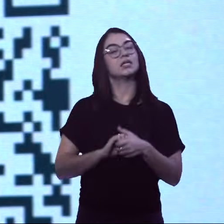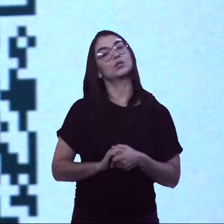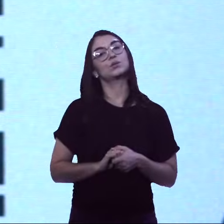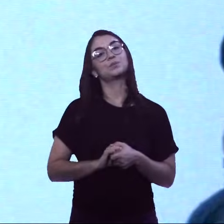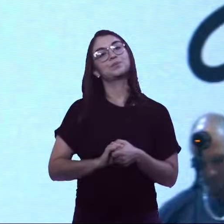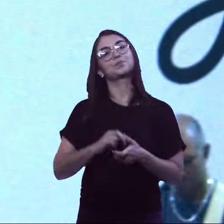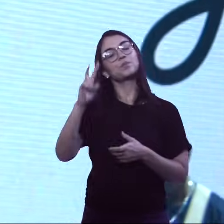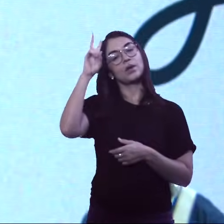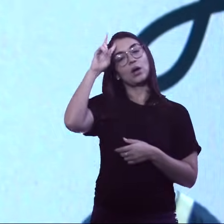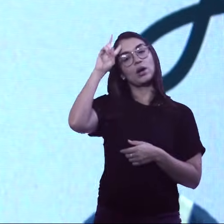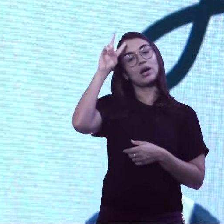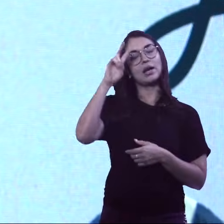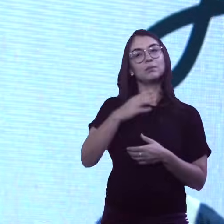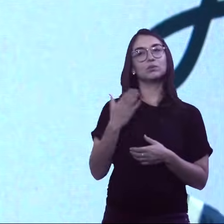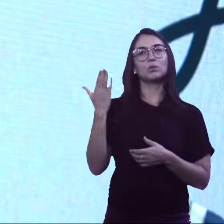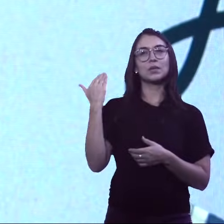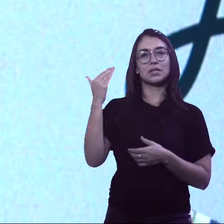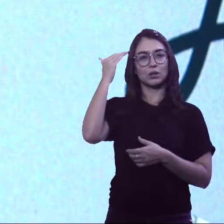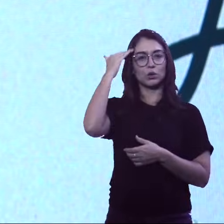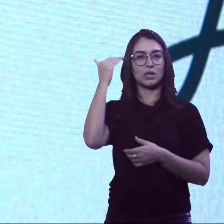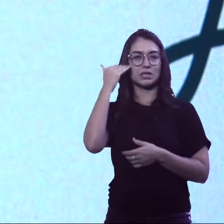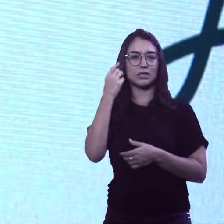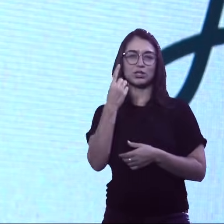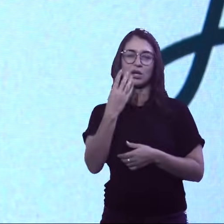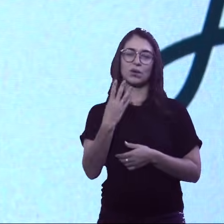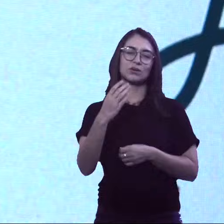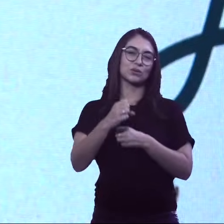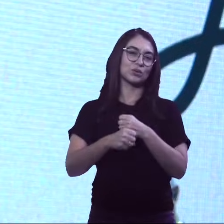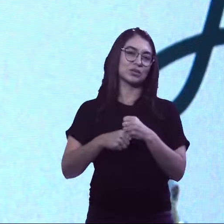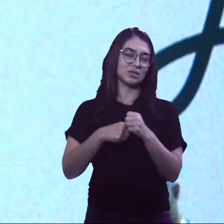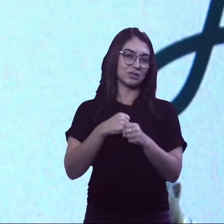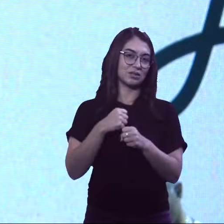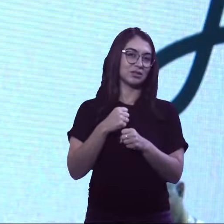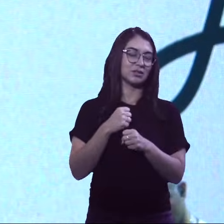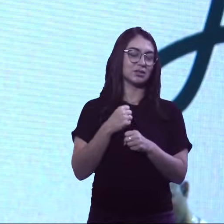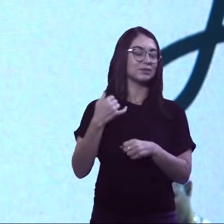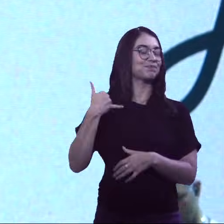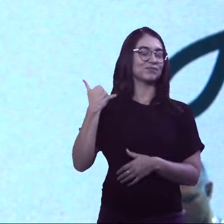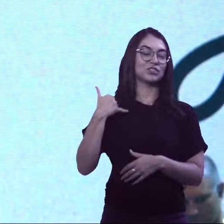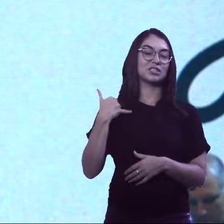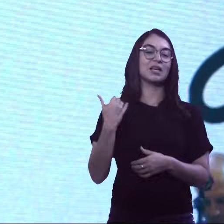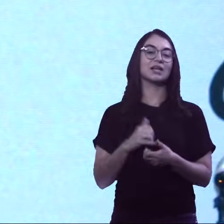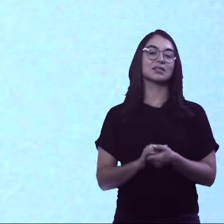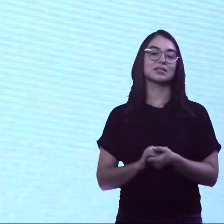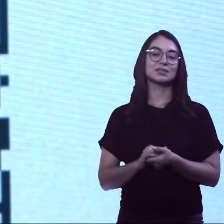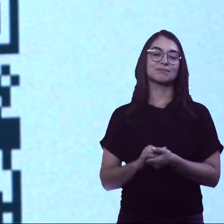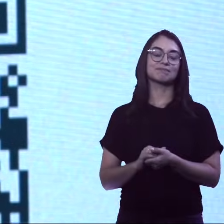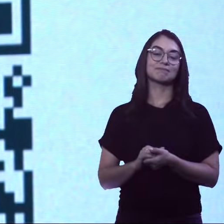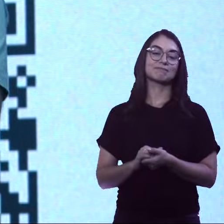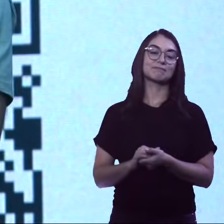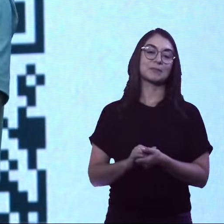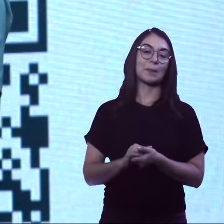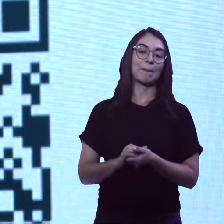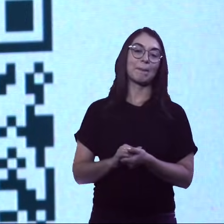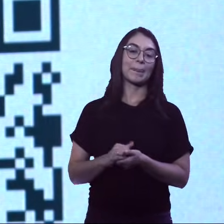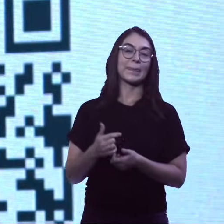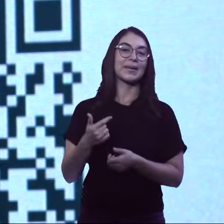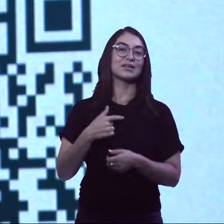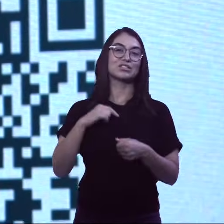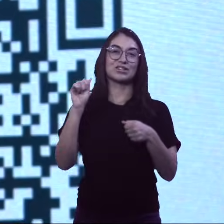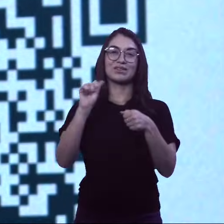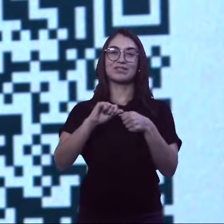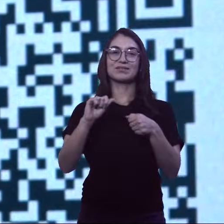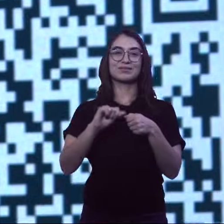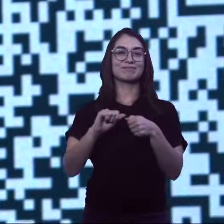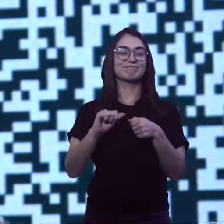quando eu tinha 14 anos, mesmo sendo novinho, eu já tinha feito bastante